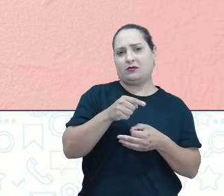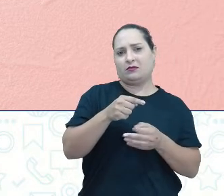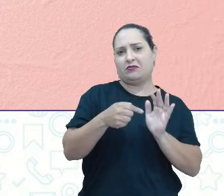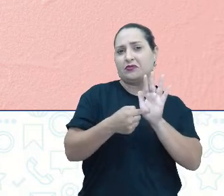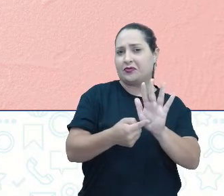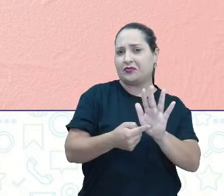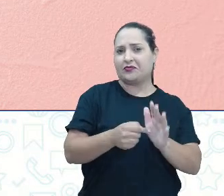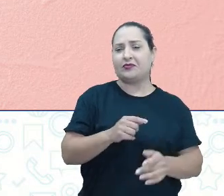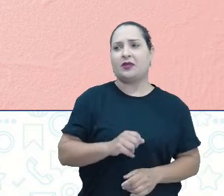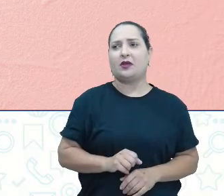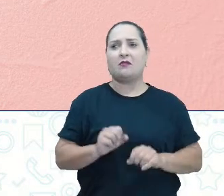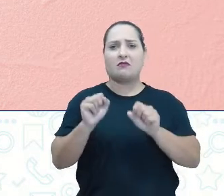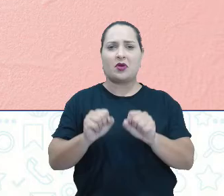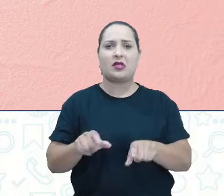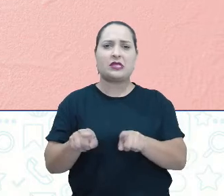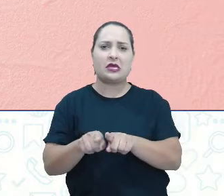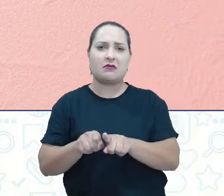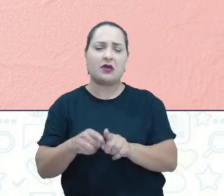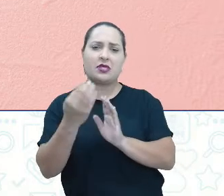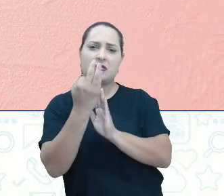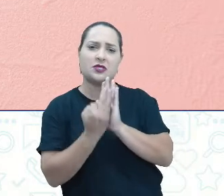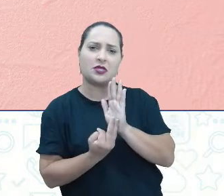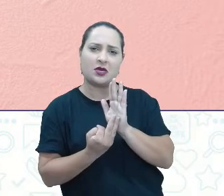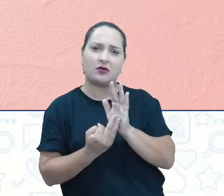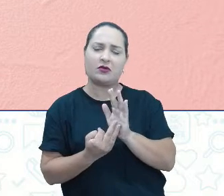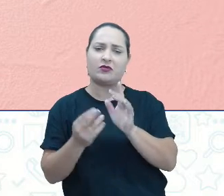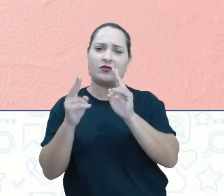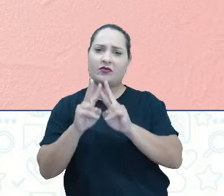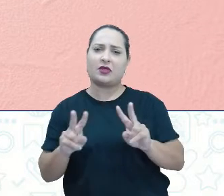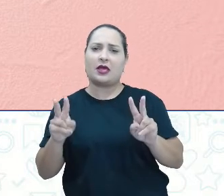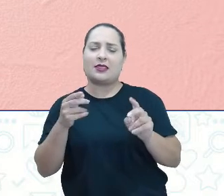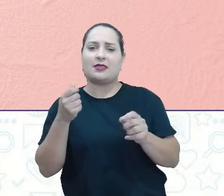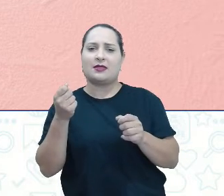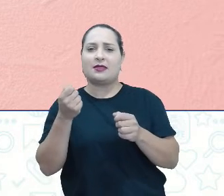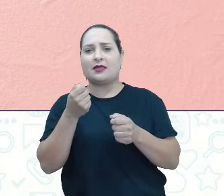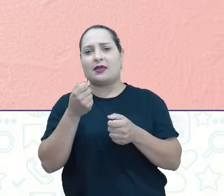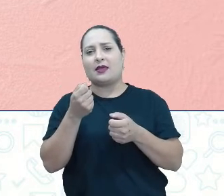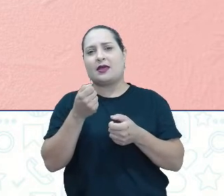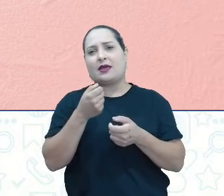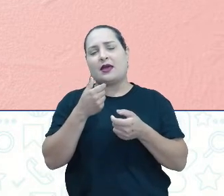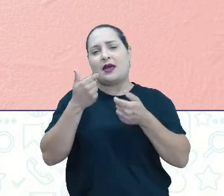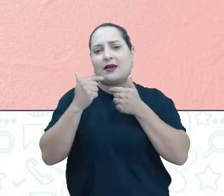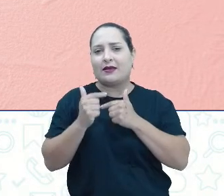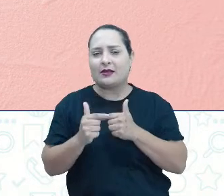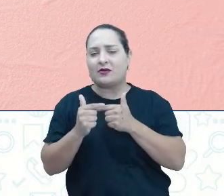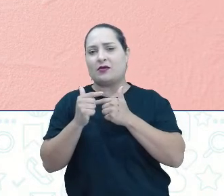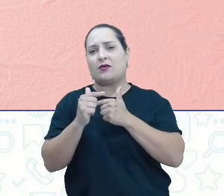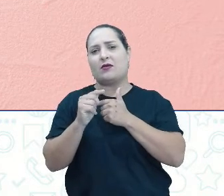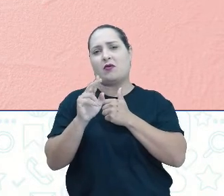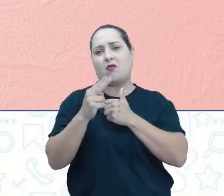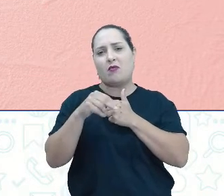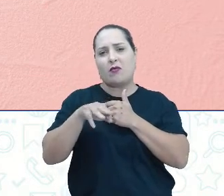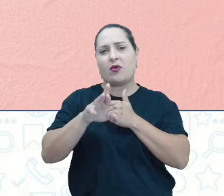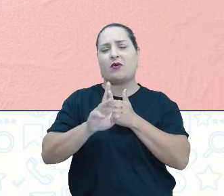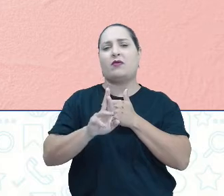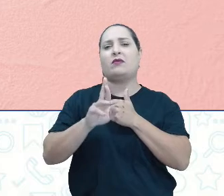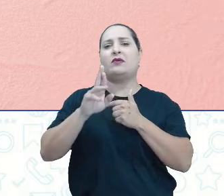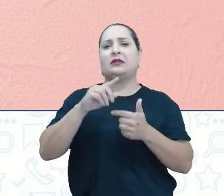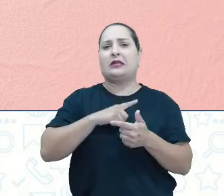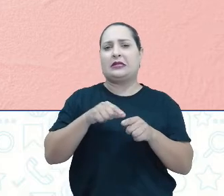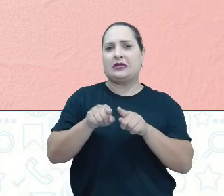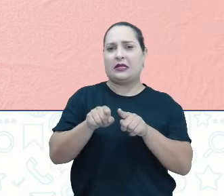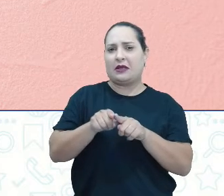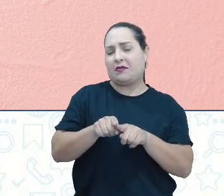Também pode ser chamada de texto visual que utiliza o humor ao mesmo tempo que critica, como se alimenta da novidade, é tida